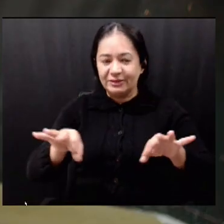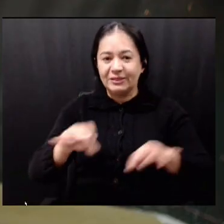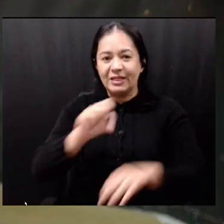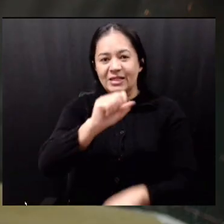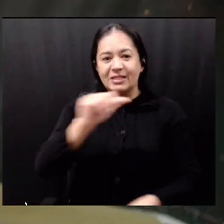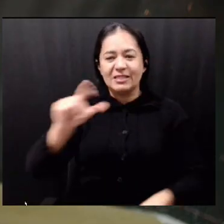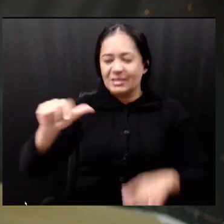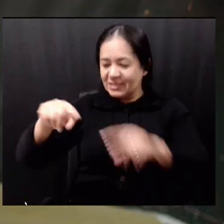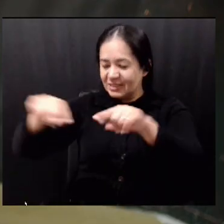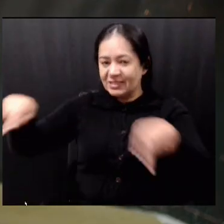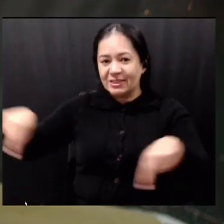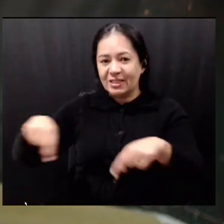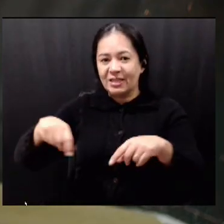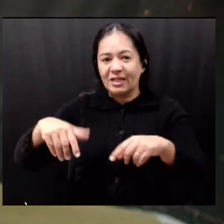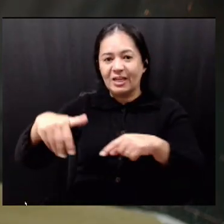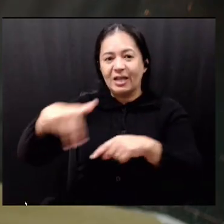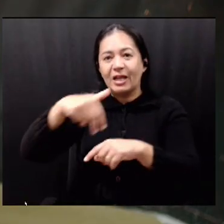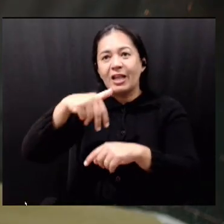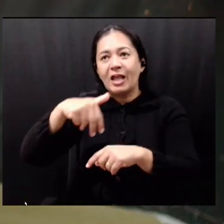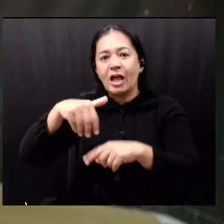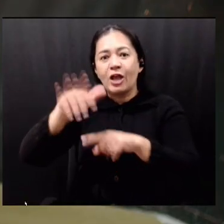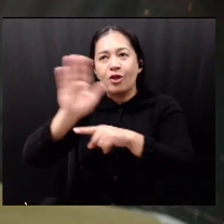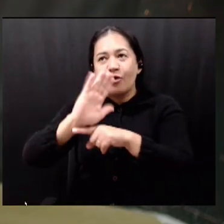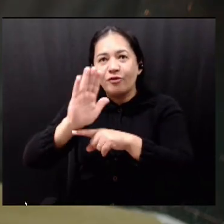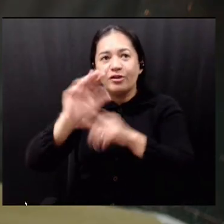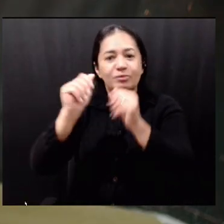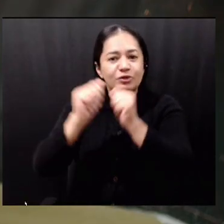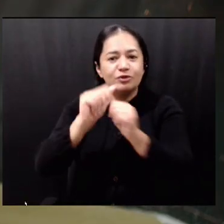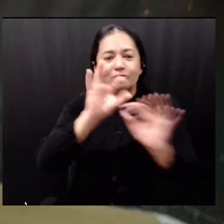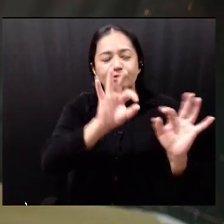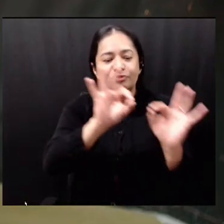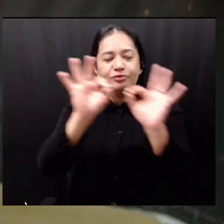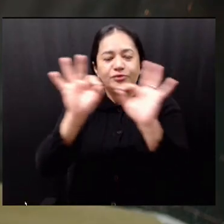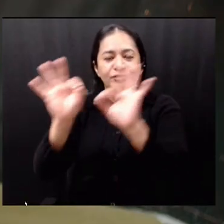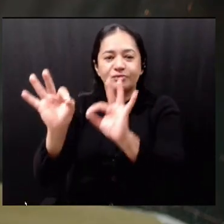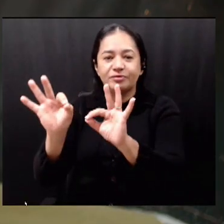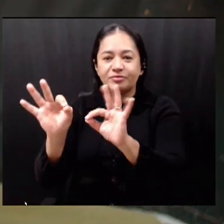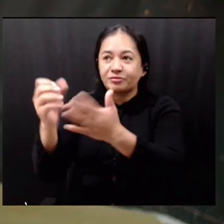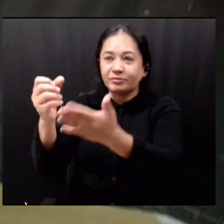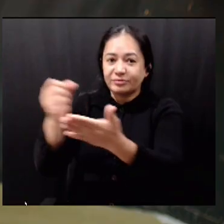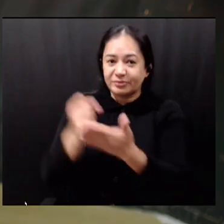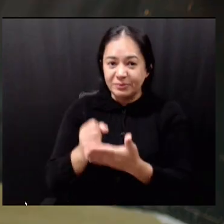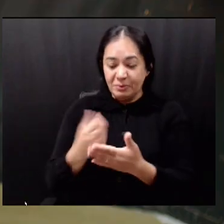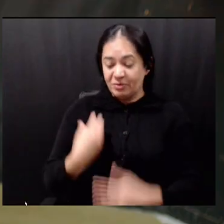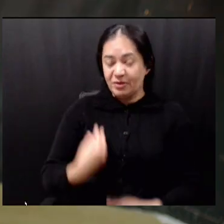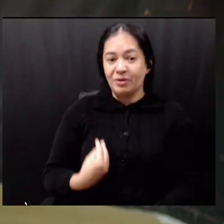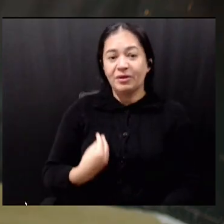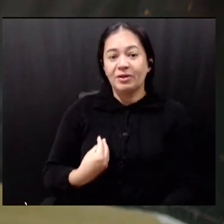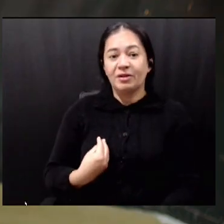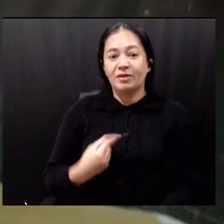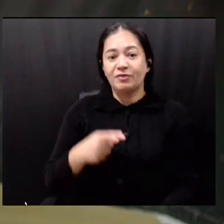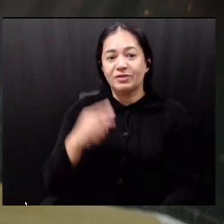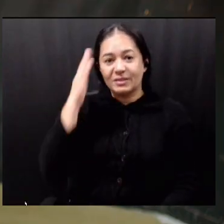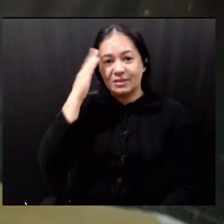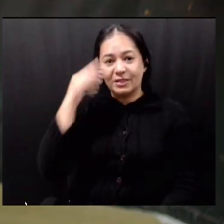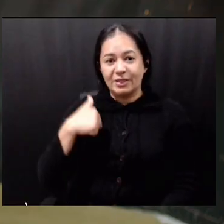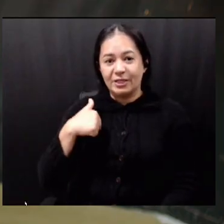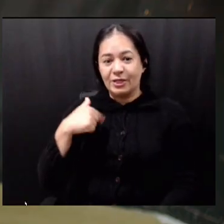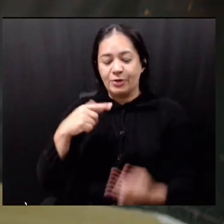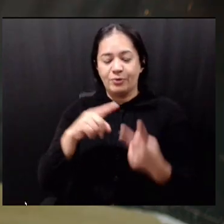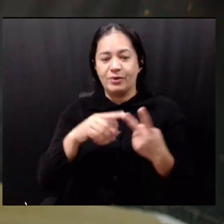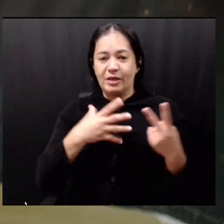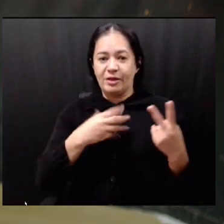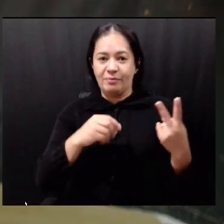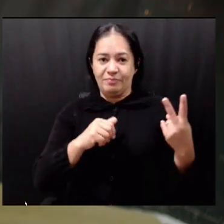junto. E aí depois você traz pra vida, Você sabe que eu e a minha filha, nós